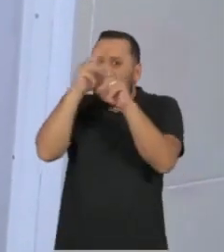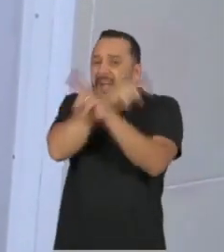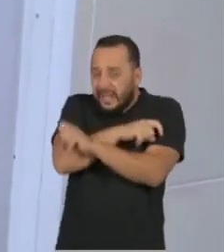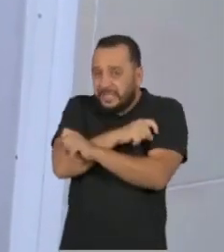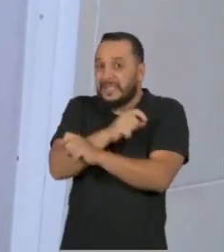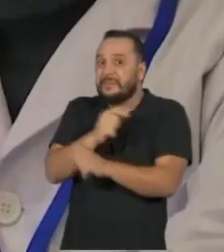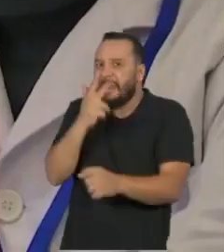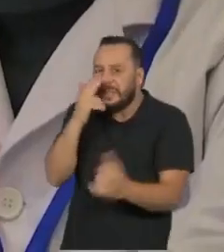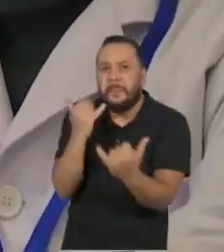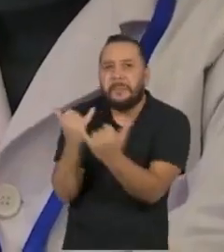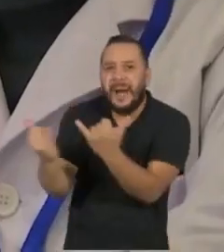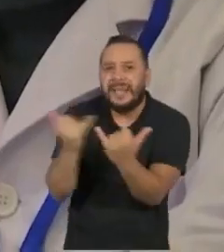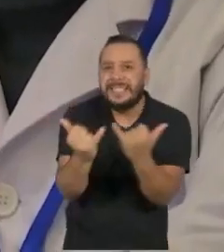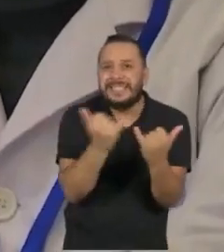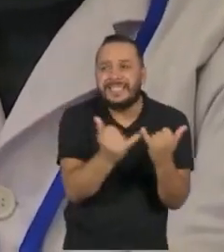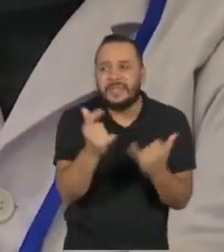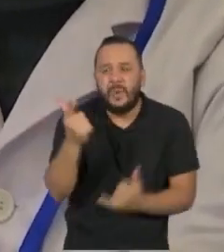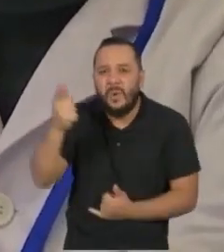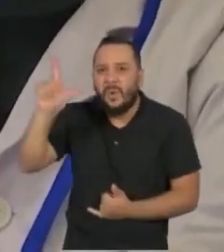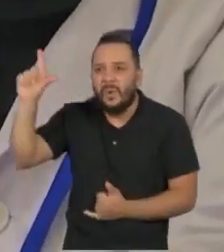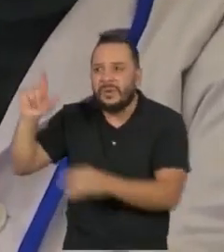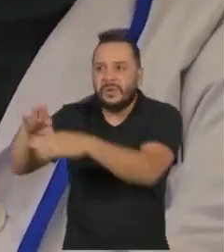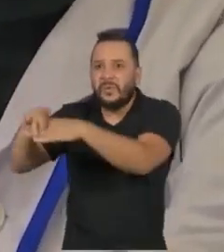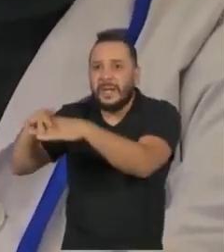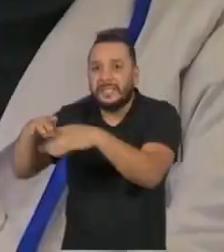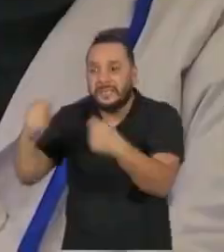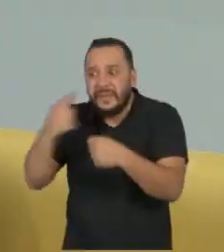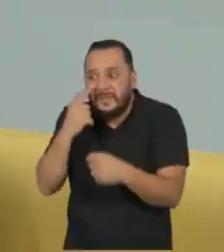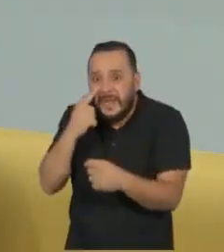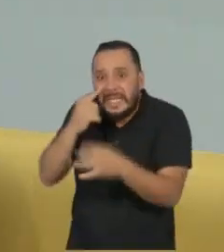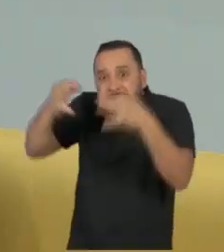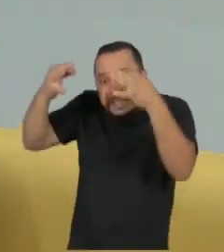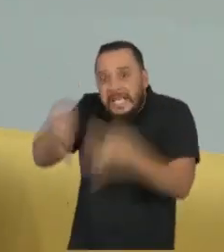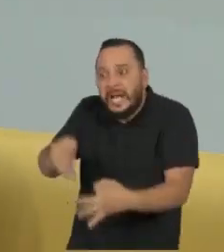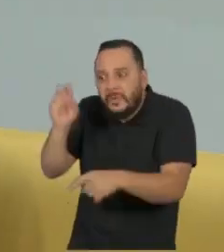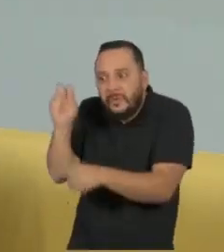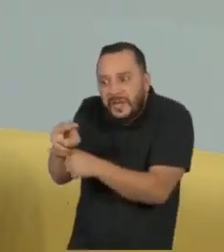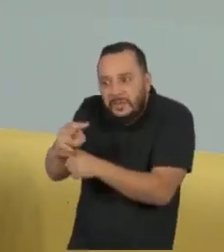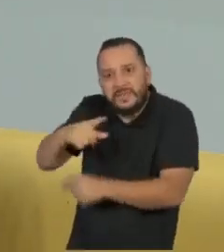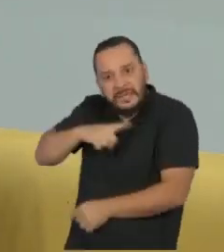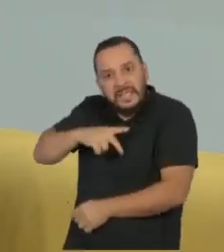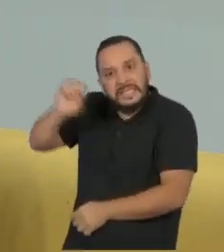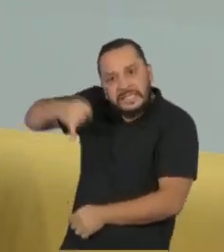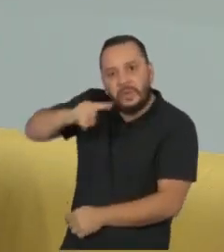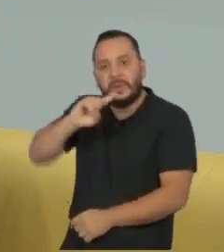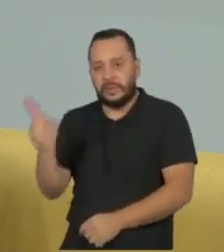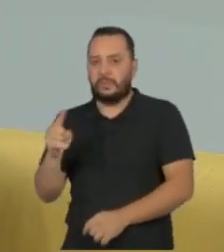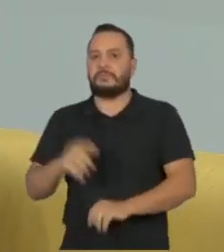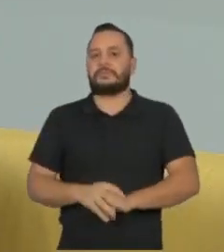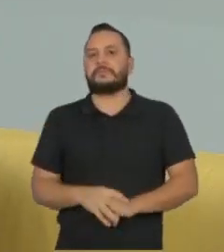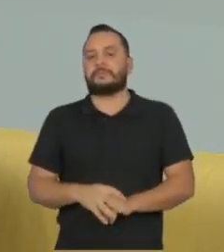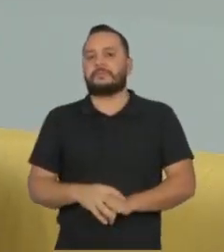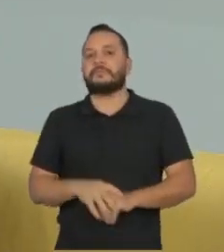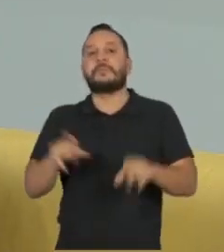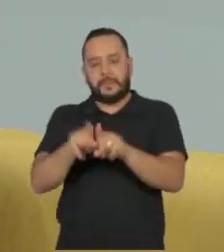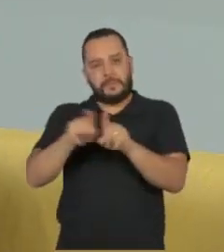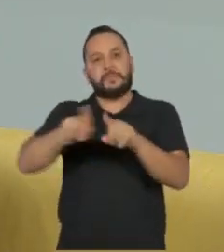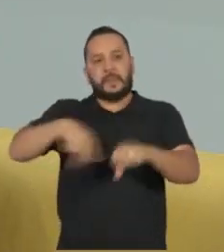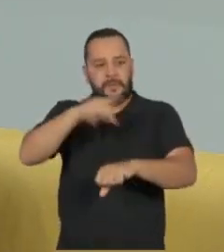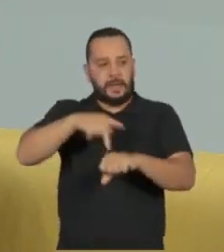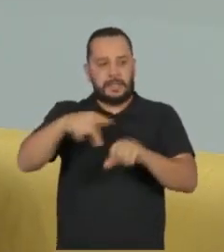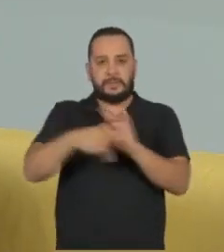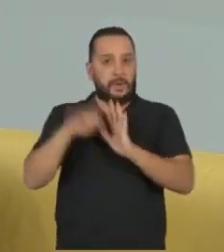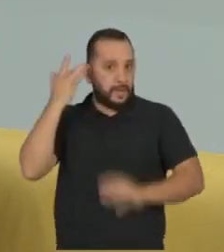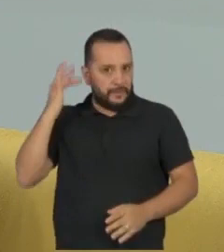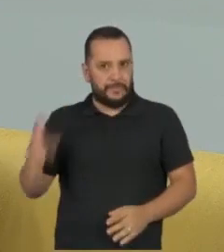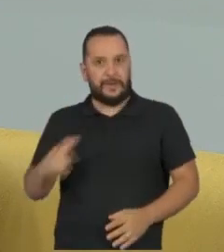é necessária uma triagem extra dos casos suspeitos. Na Califórnia, um evento raro no Golfe.